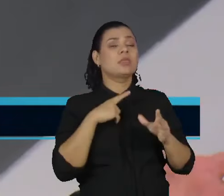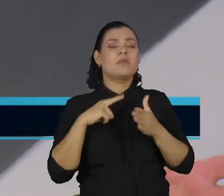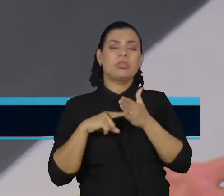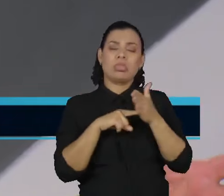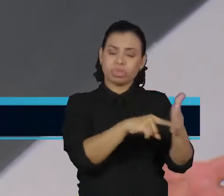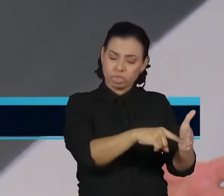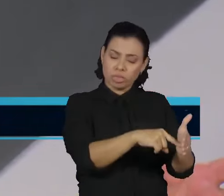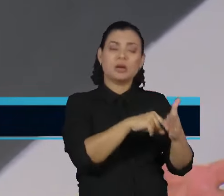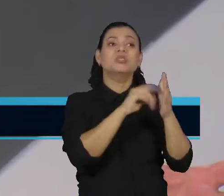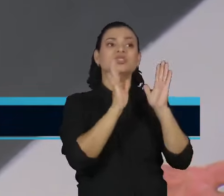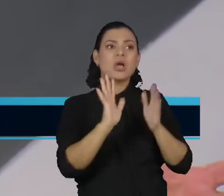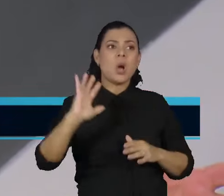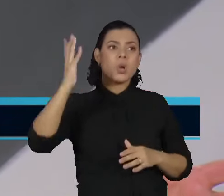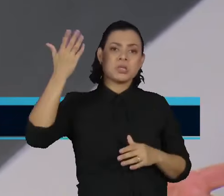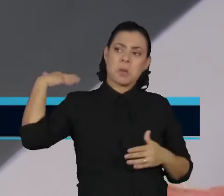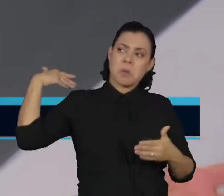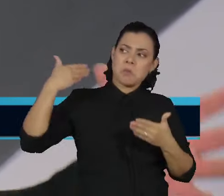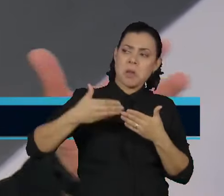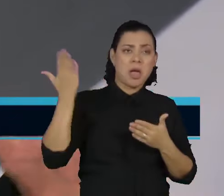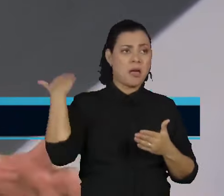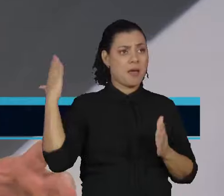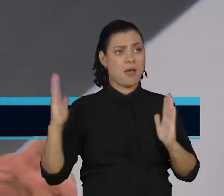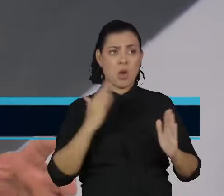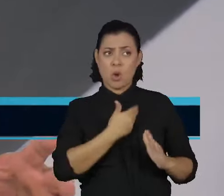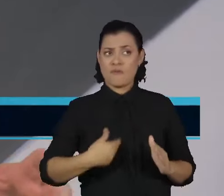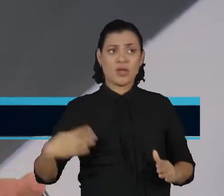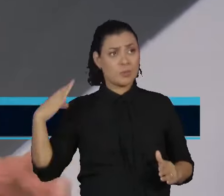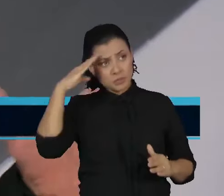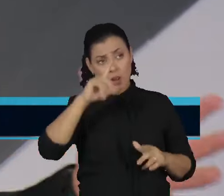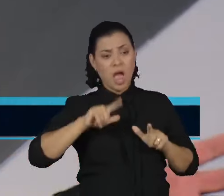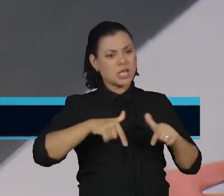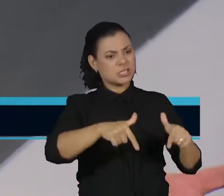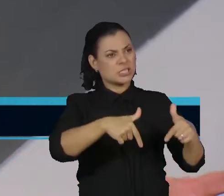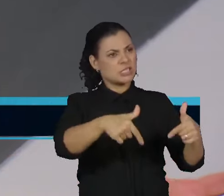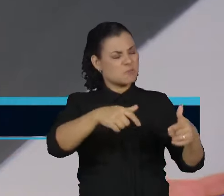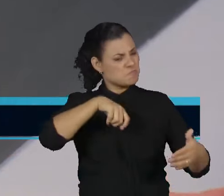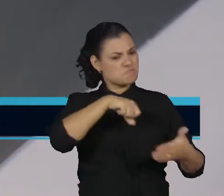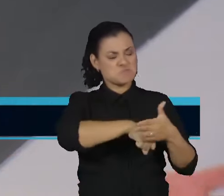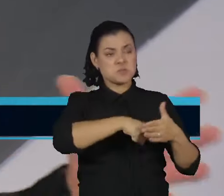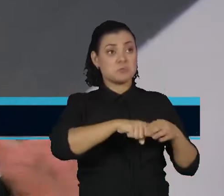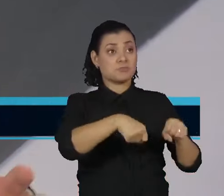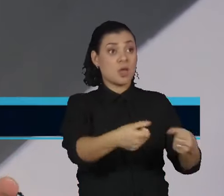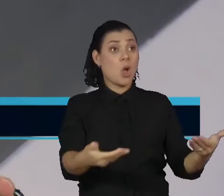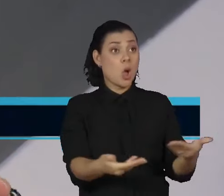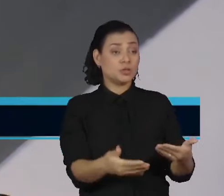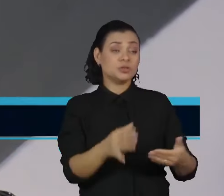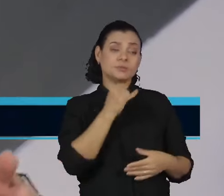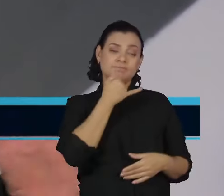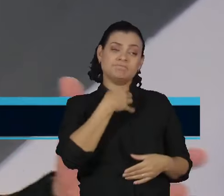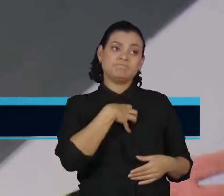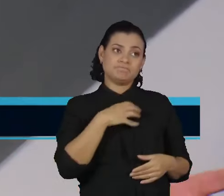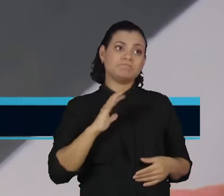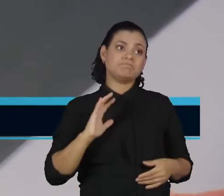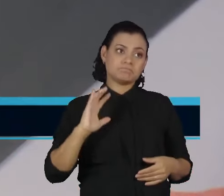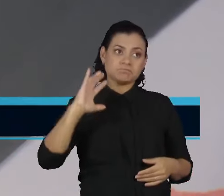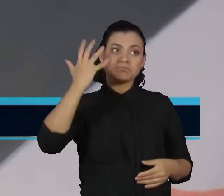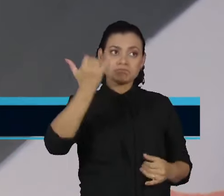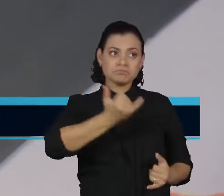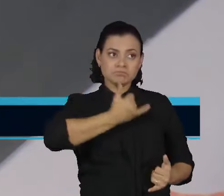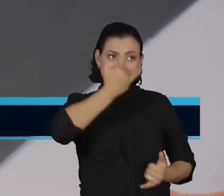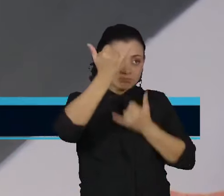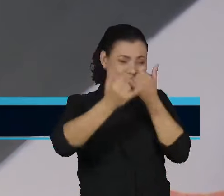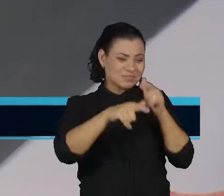o que vinha acontecendo no governo Bolsonaro, tomou-se uma série de medidas e as informações que temos hoje é que, infelizmente, as ocorrências